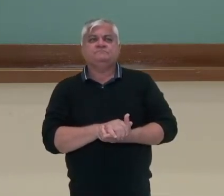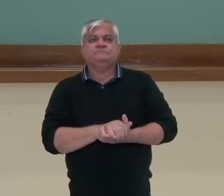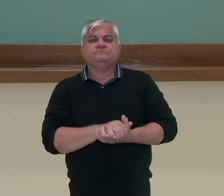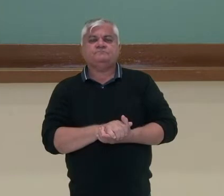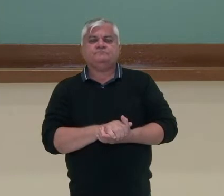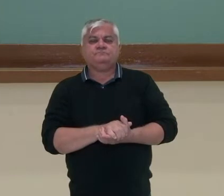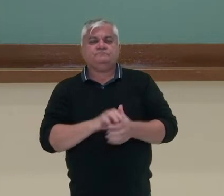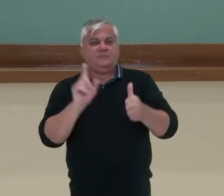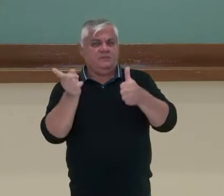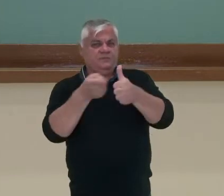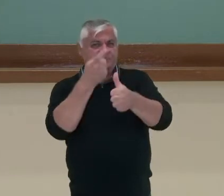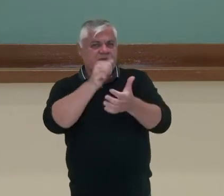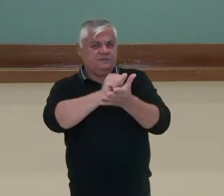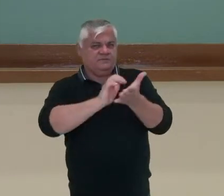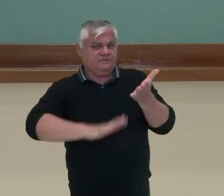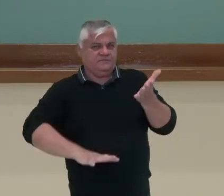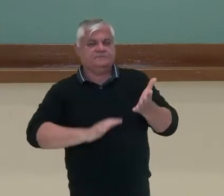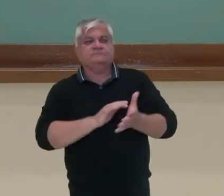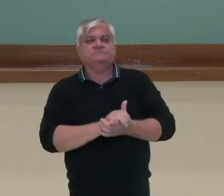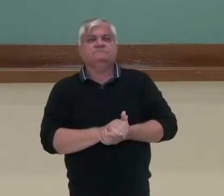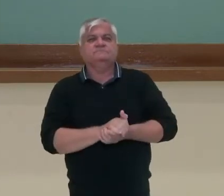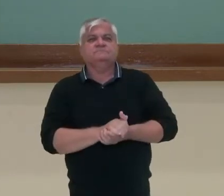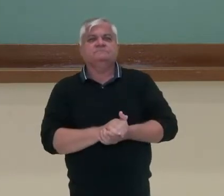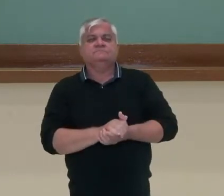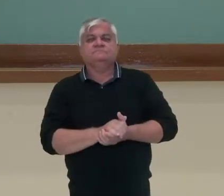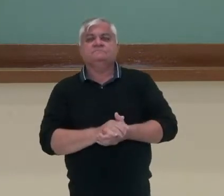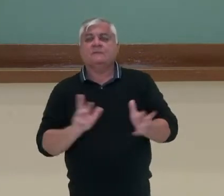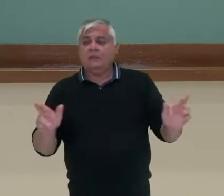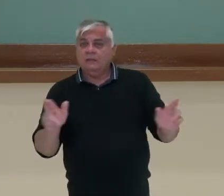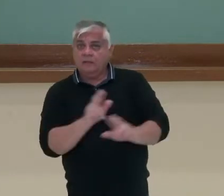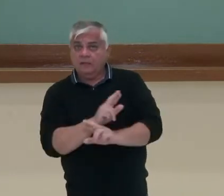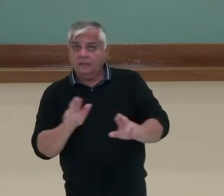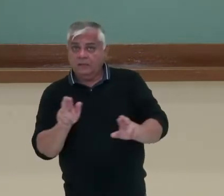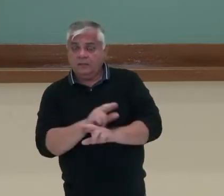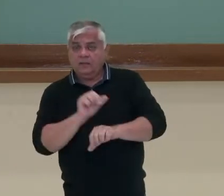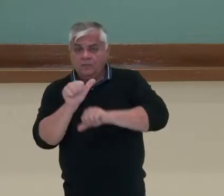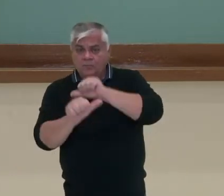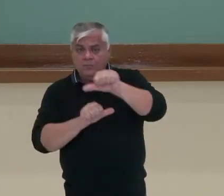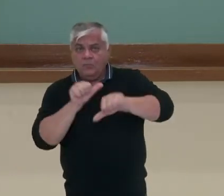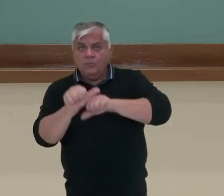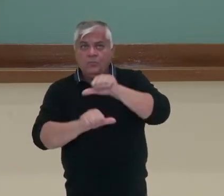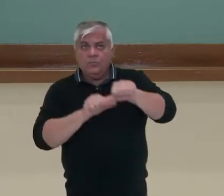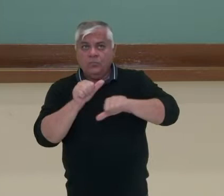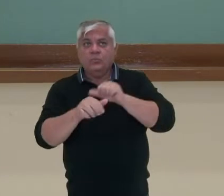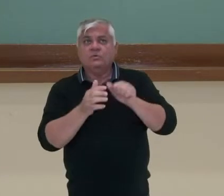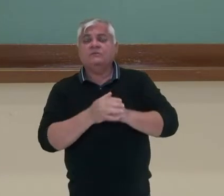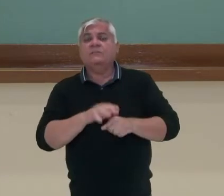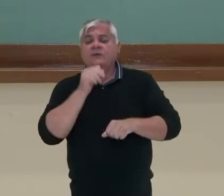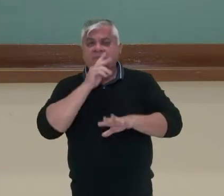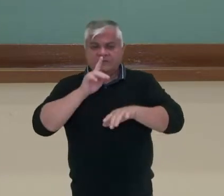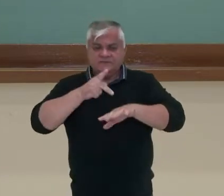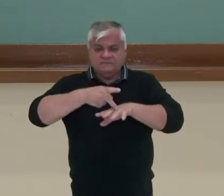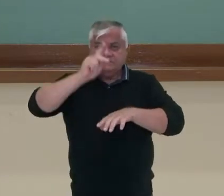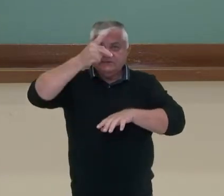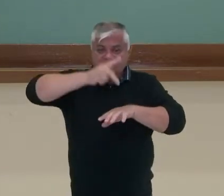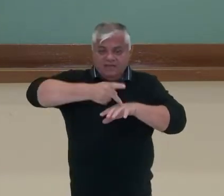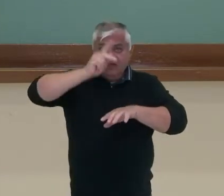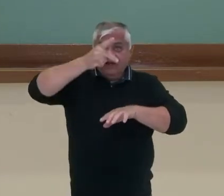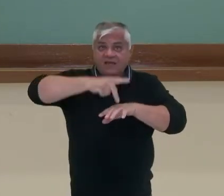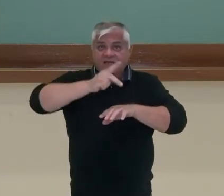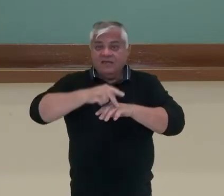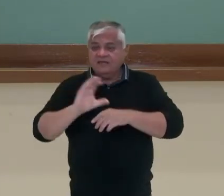E aí vamos para a atividade 1, olha só. Qual a relação entre a transformação de grafite em diamante, a cinética química